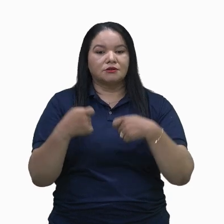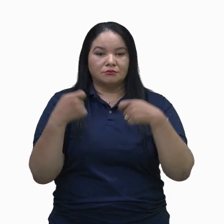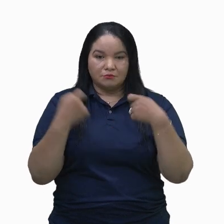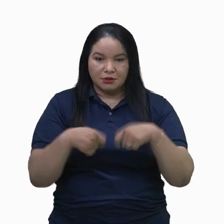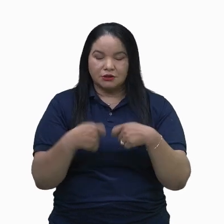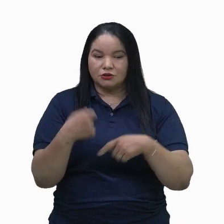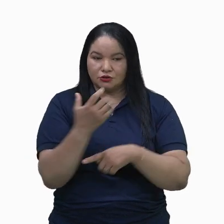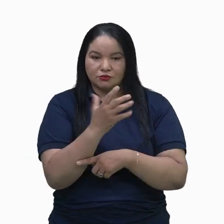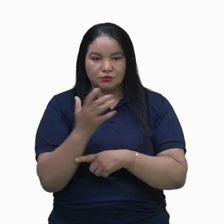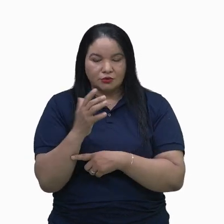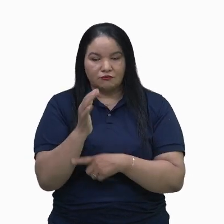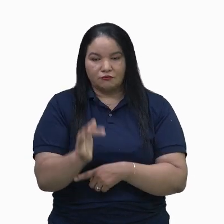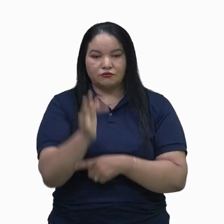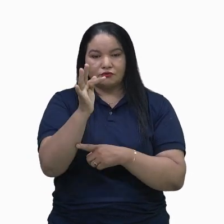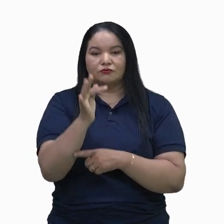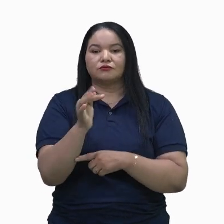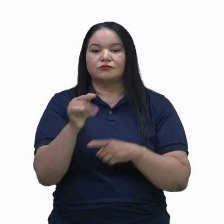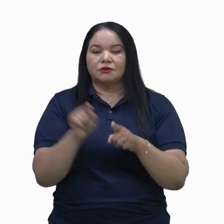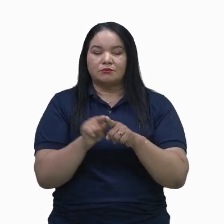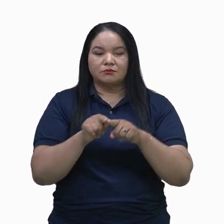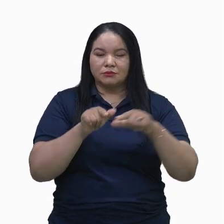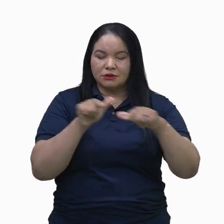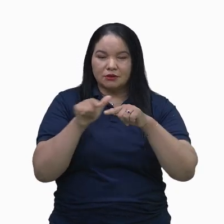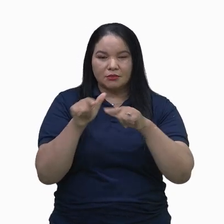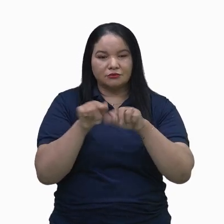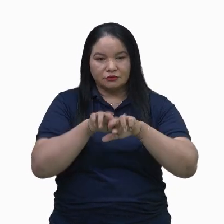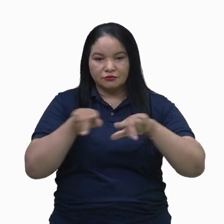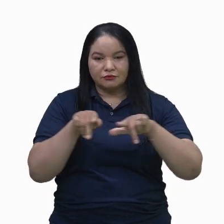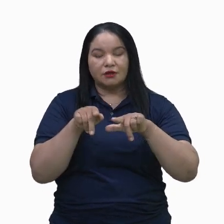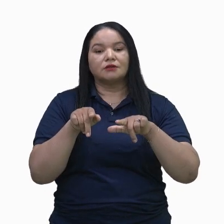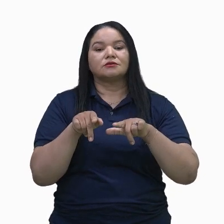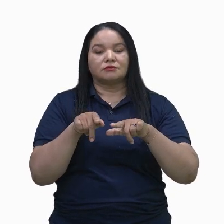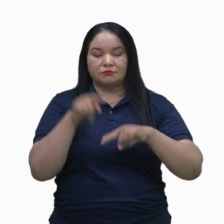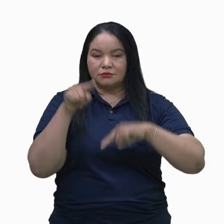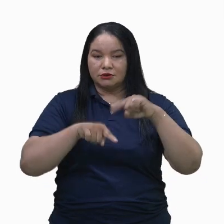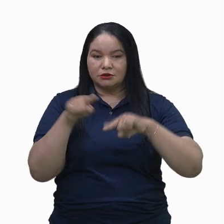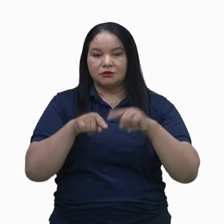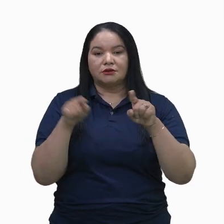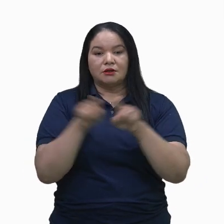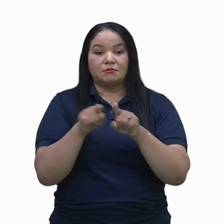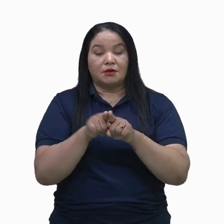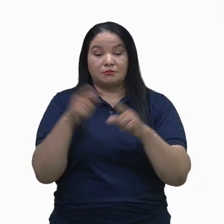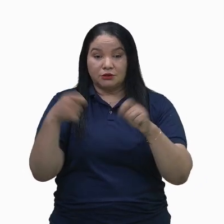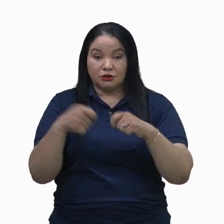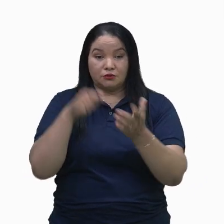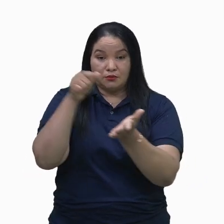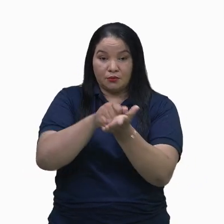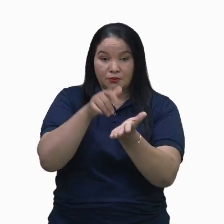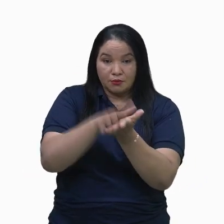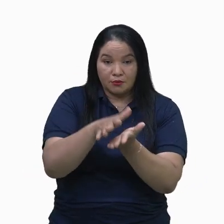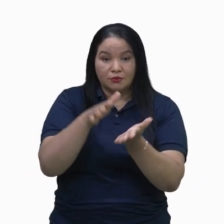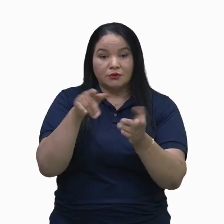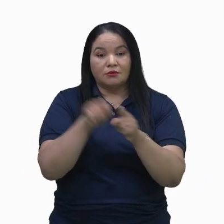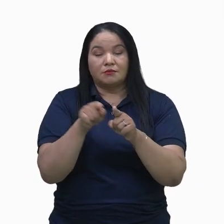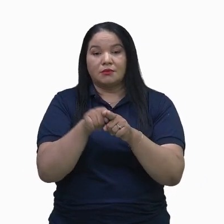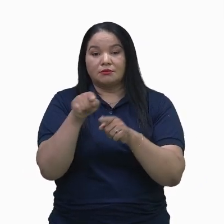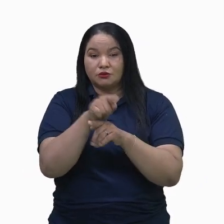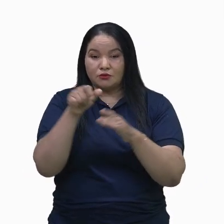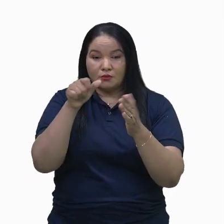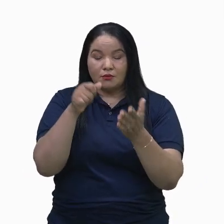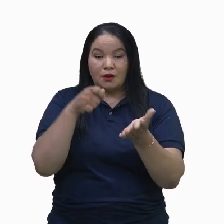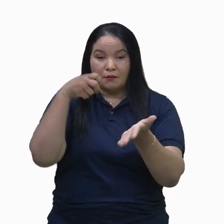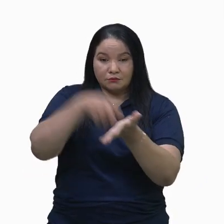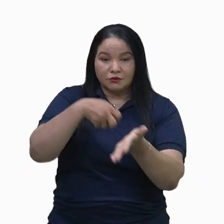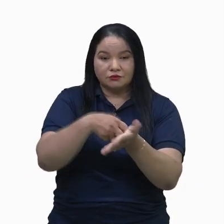aí dos serviços, né, que ela nos fornece. Com aplicação aí de multas, punições para esses infratores, né? São alguns